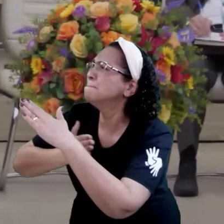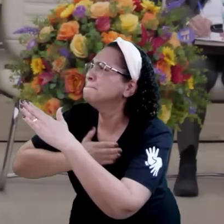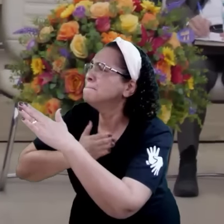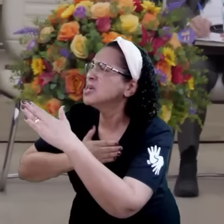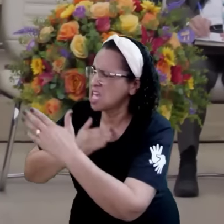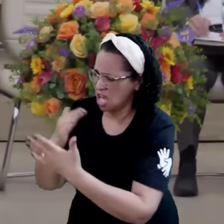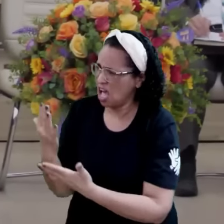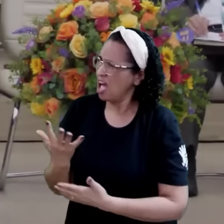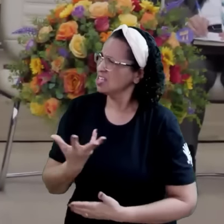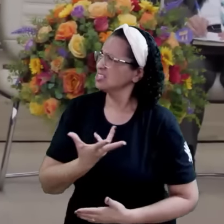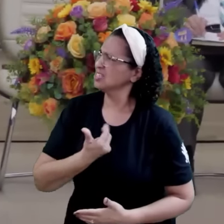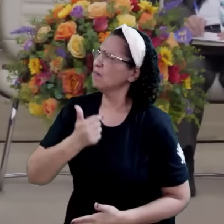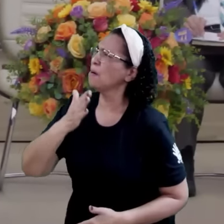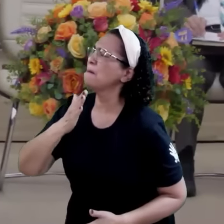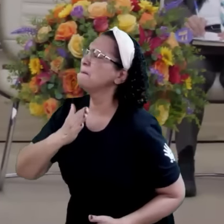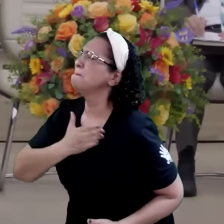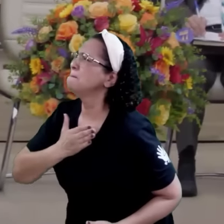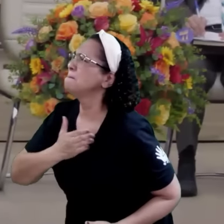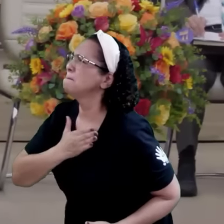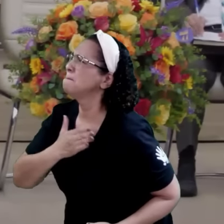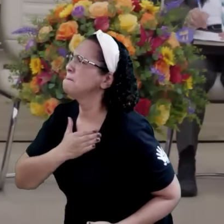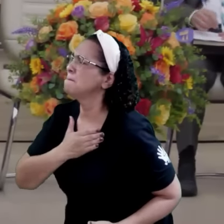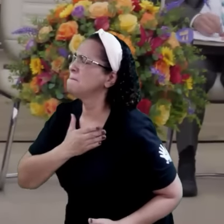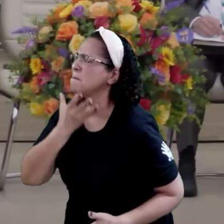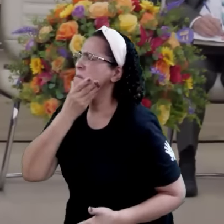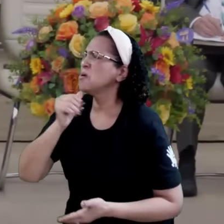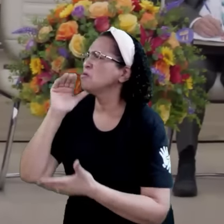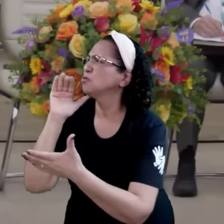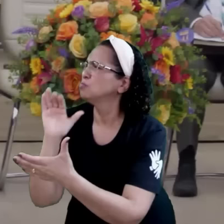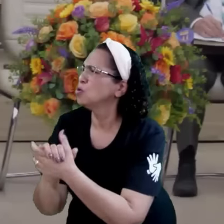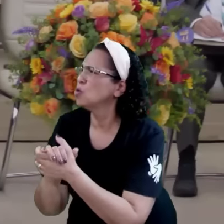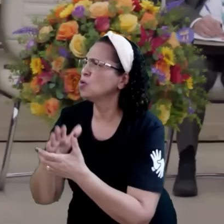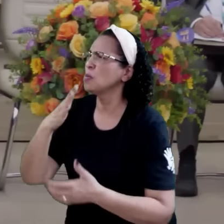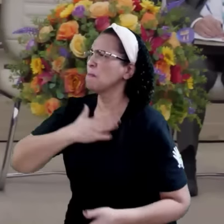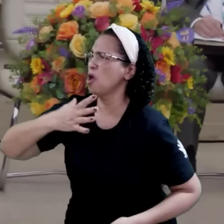porta Supra minha necessidade escuta o céu dizendo